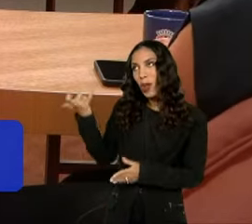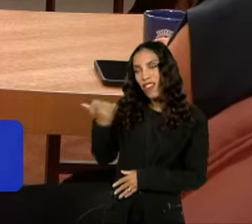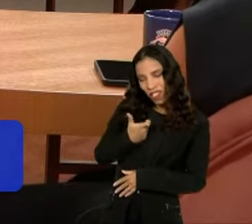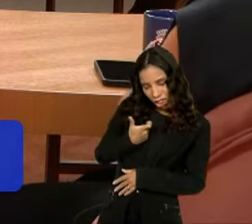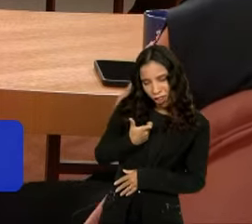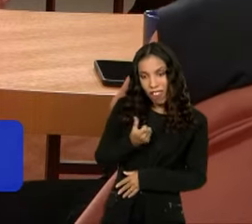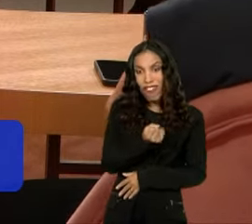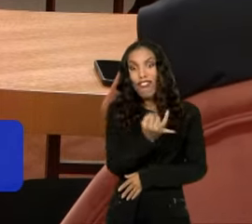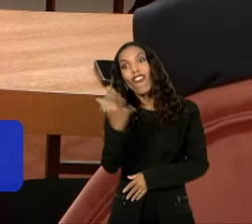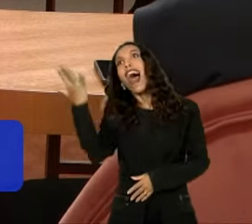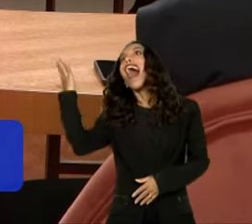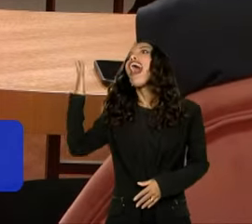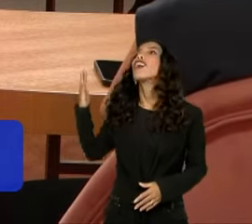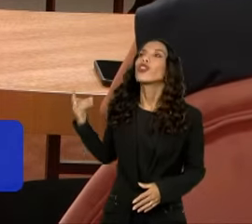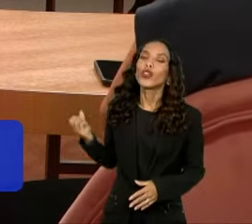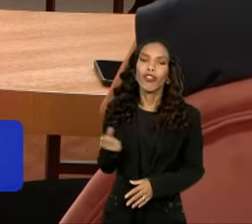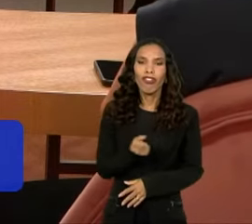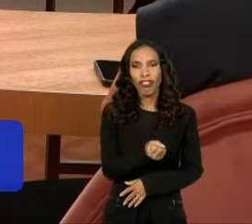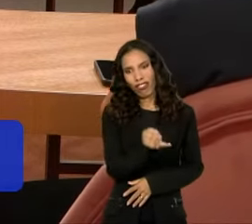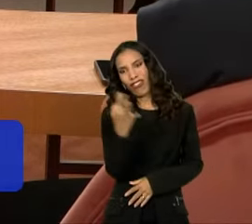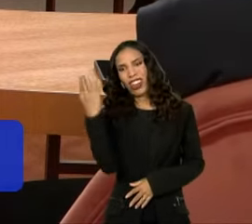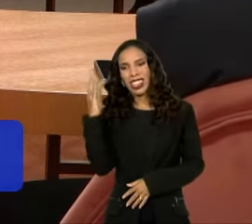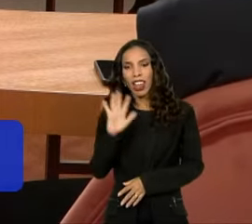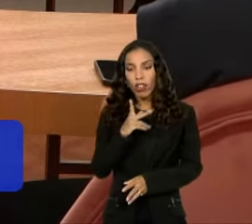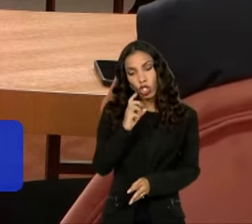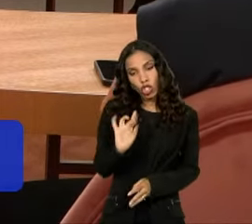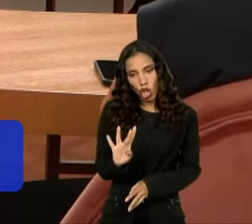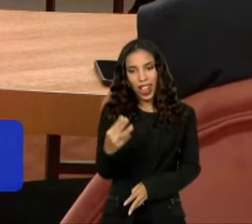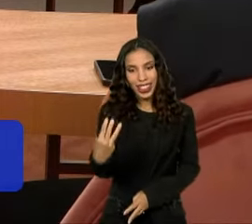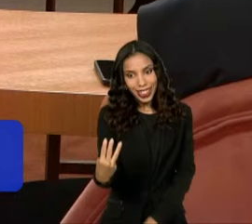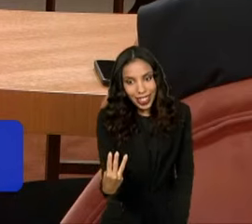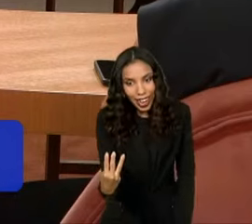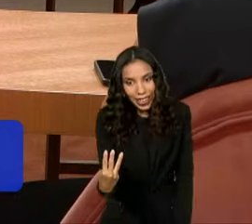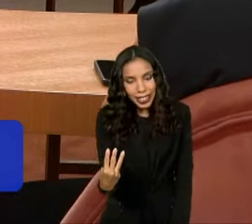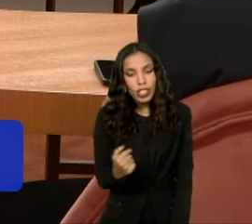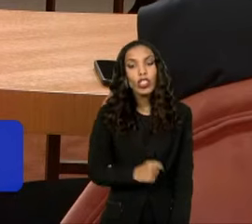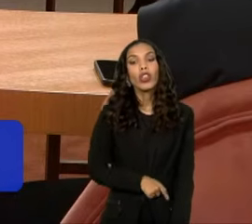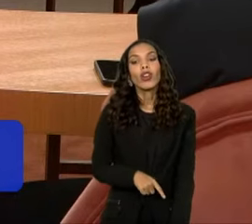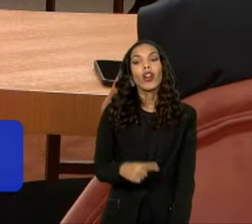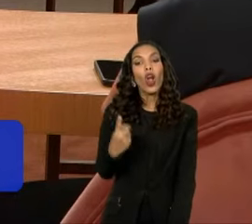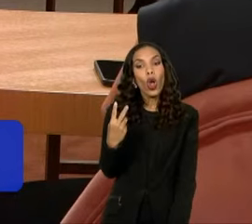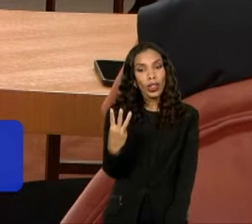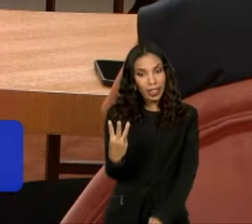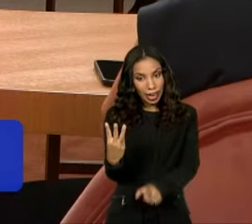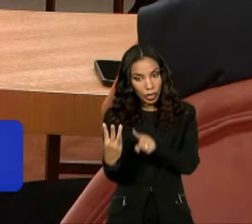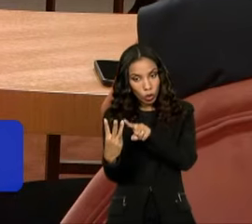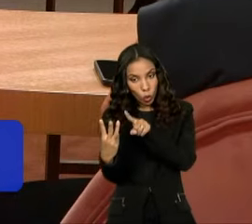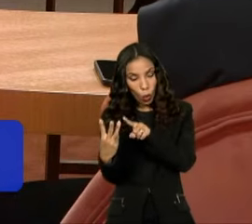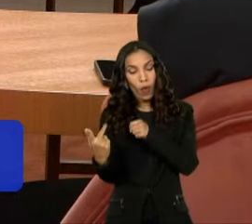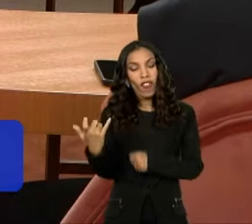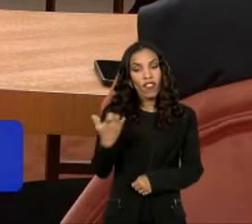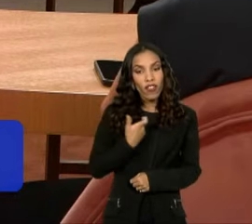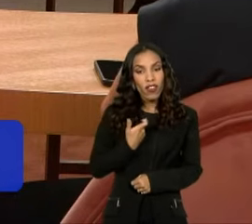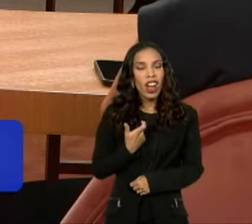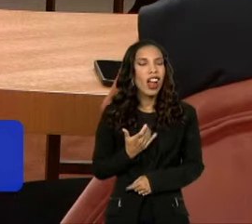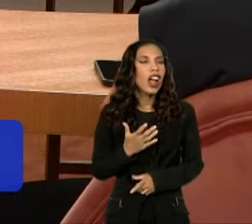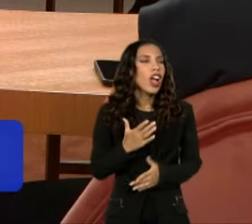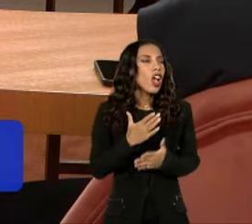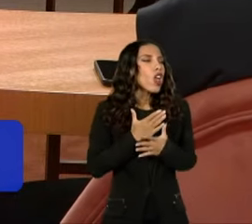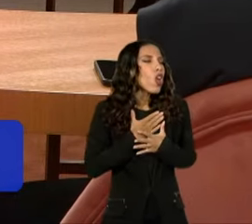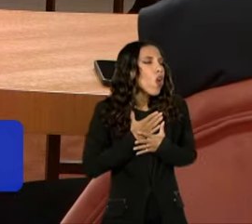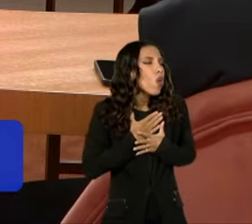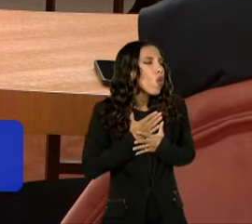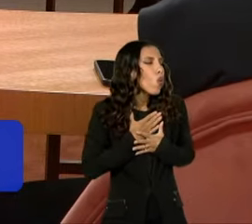Aquela que fala assim, mas gente, foram três. A mulher falou assim, não, quero ter filho sim, porque filho vem sempre com um pãozinho debaixo